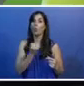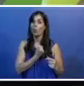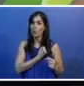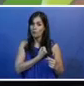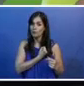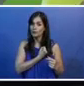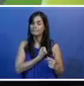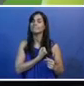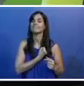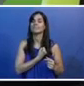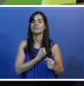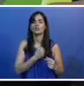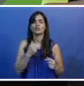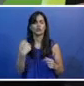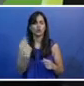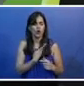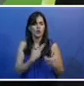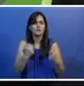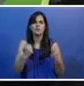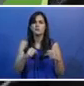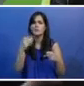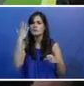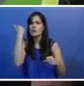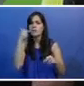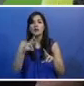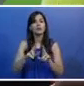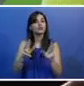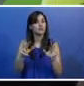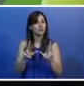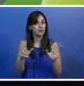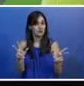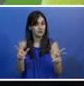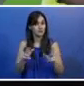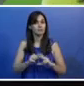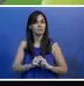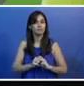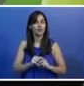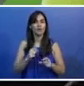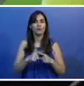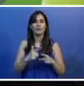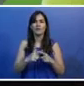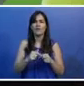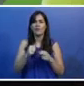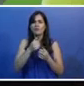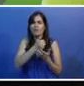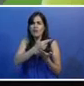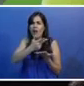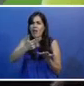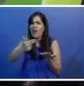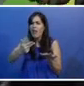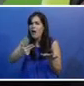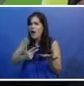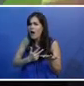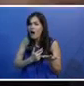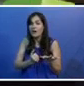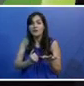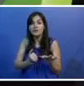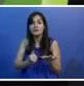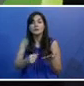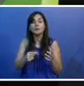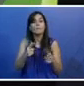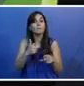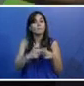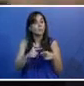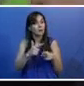gente tem que saber o que são, tem que saber diferenciar. Porque várias situações de problema,